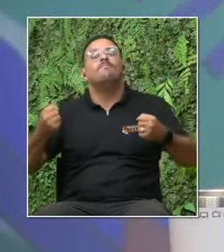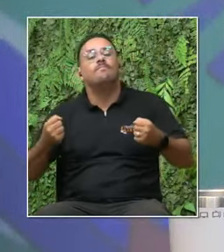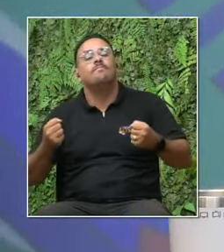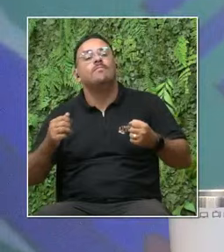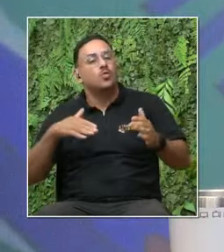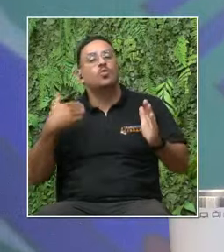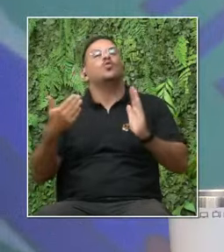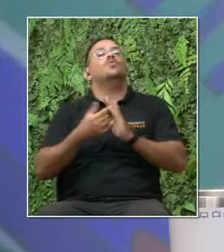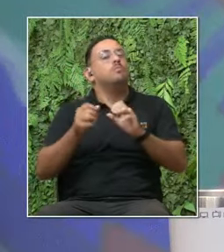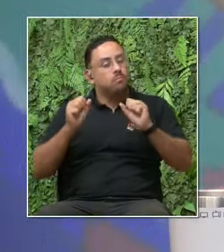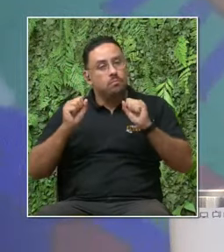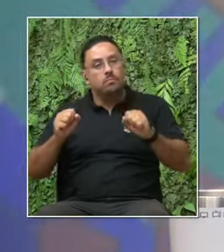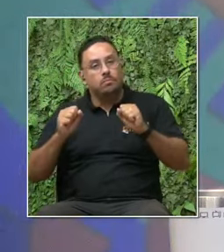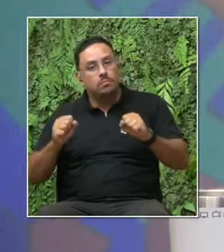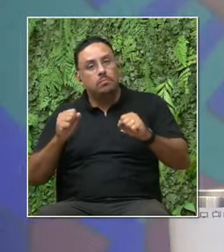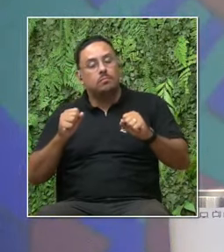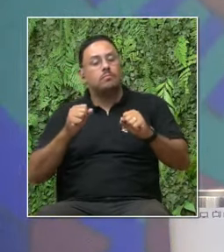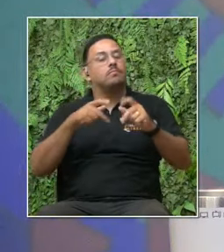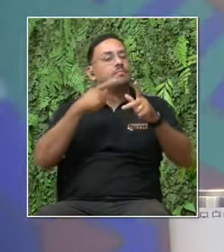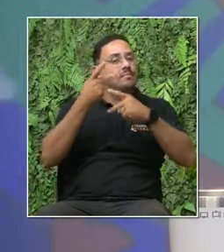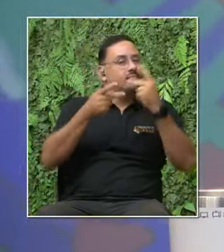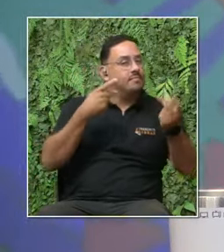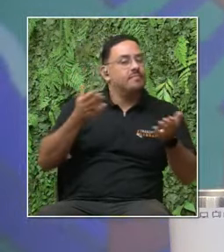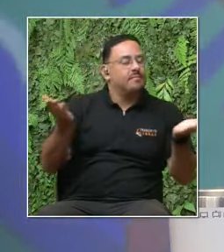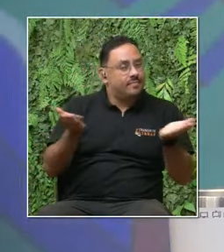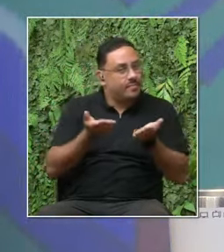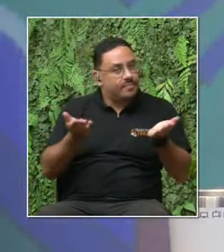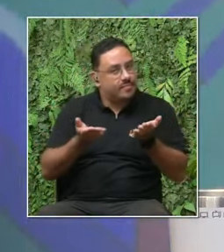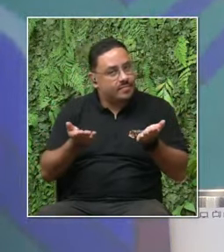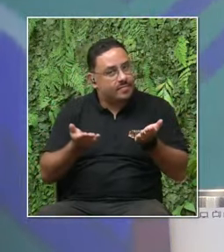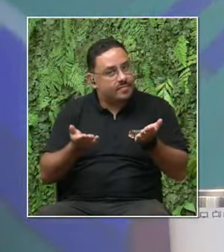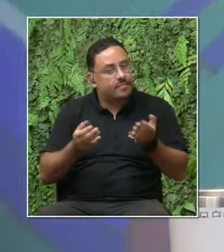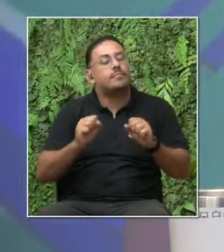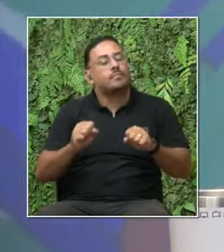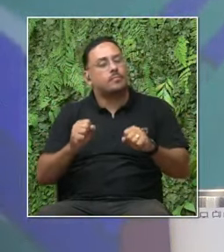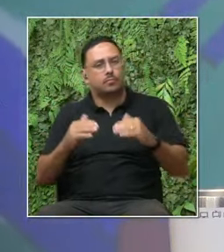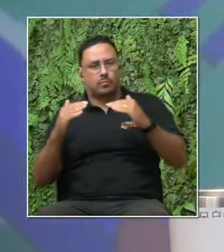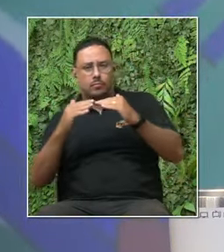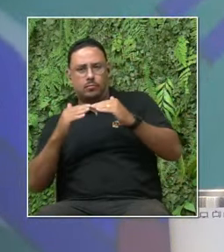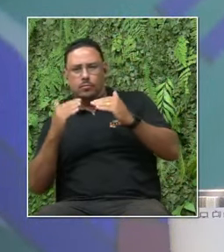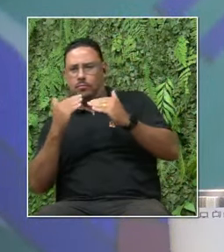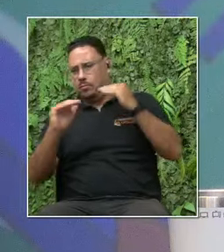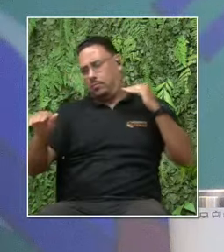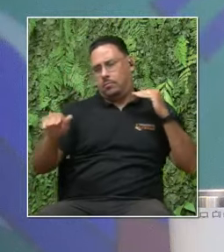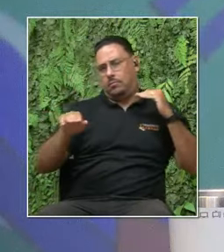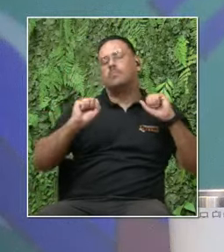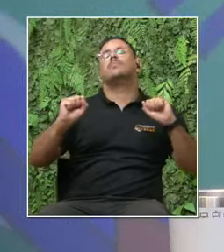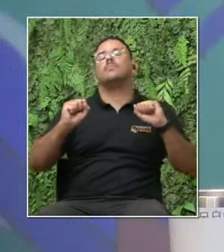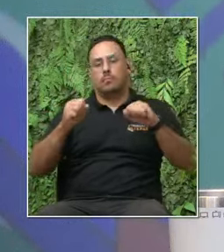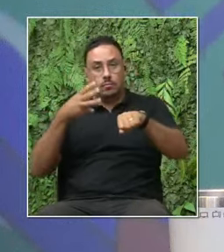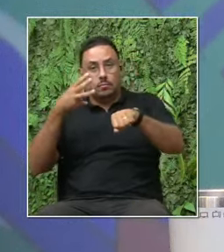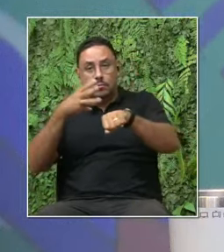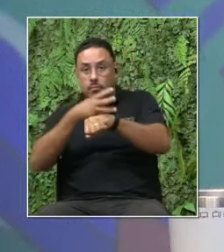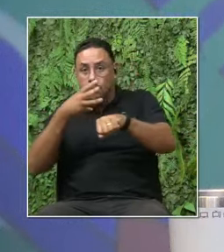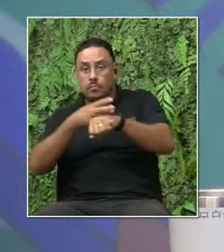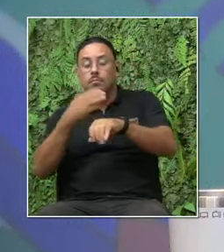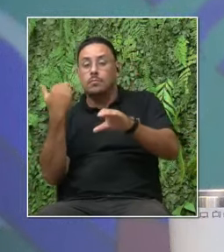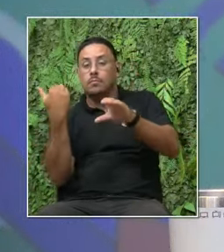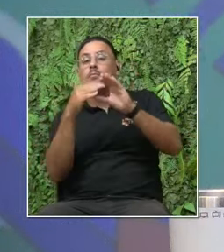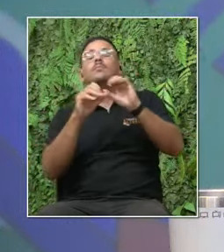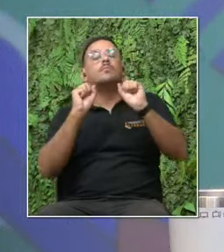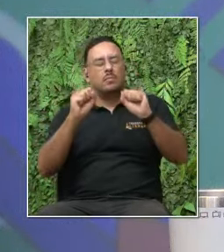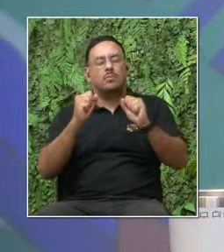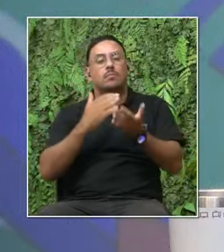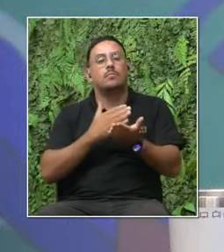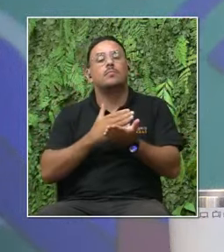você pode ouvir os nossos comentaristas e pode concordar discordar e pode mandar sua mensagem já falei então deixa